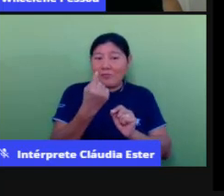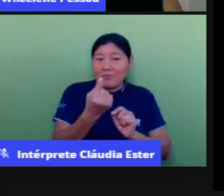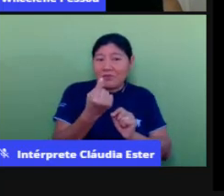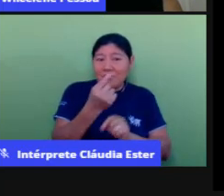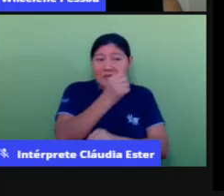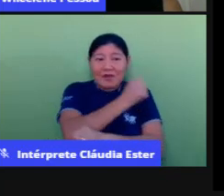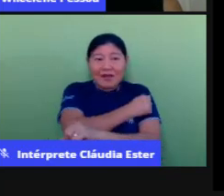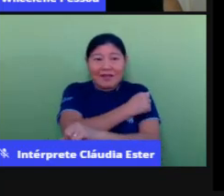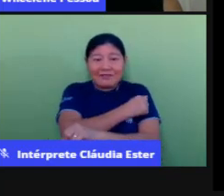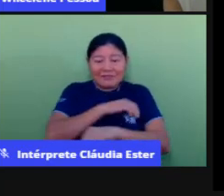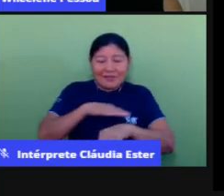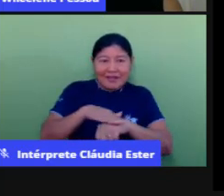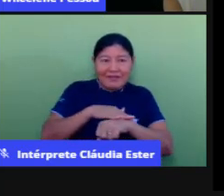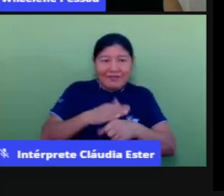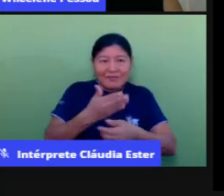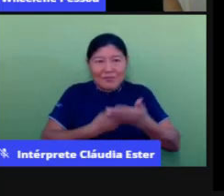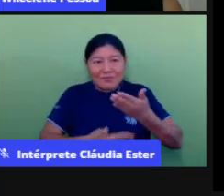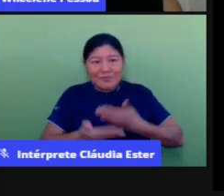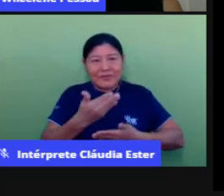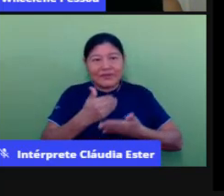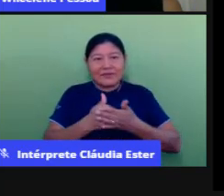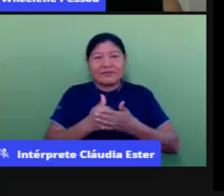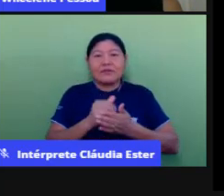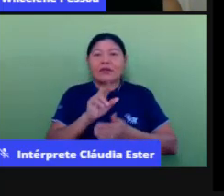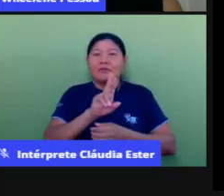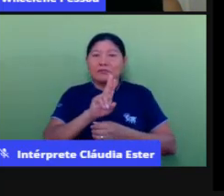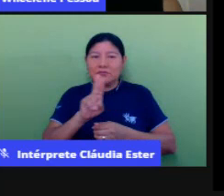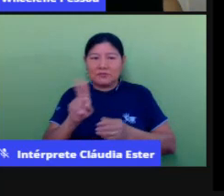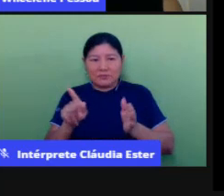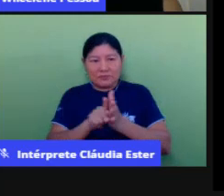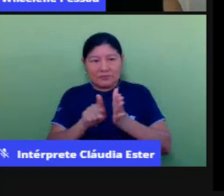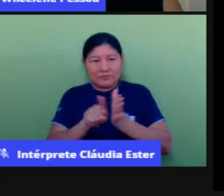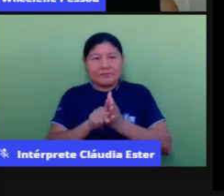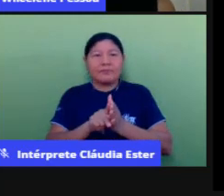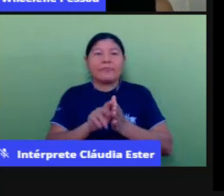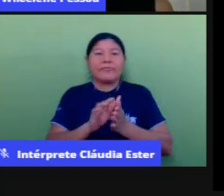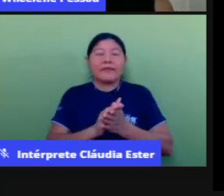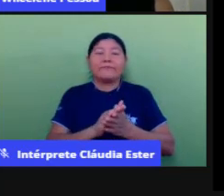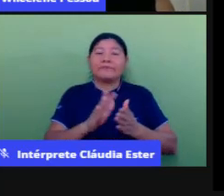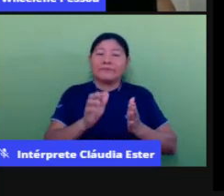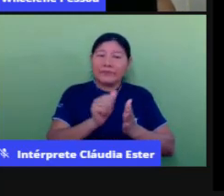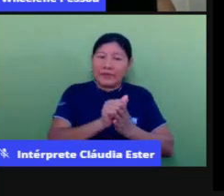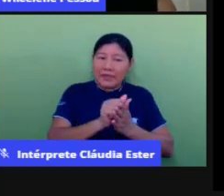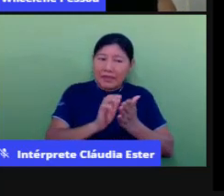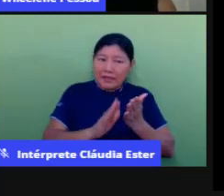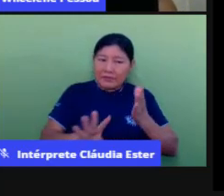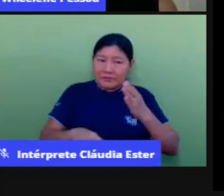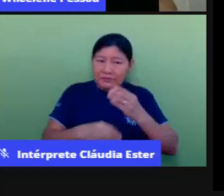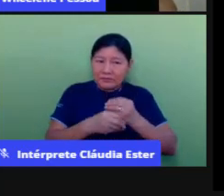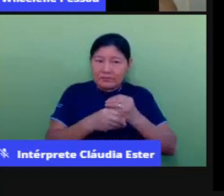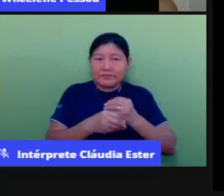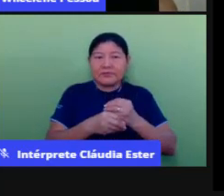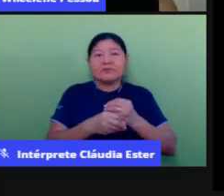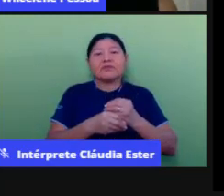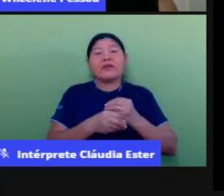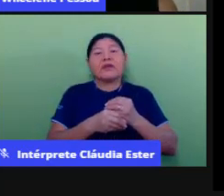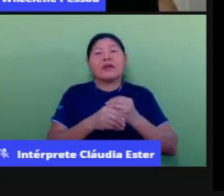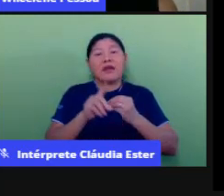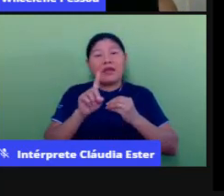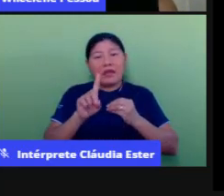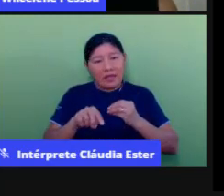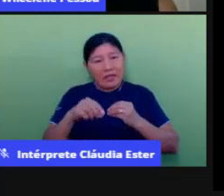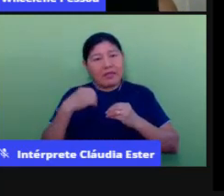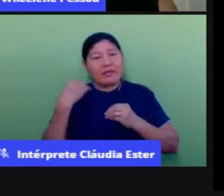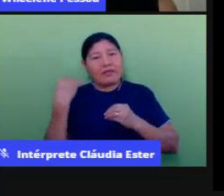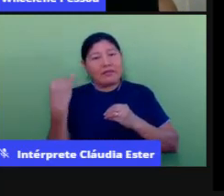ela que nesse momento está precisando. Então, essas atividades complementares, elas são, daí pode passar para mim, por favor,